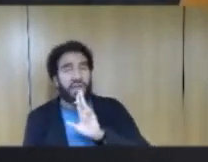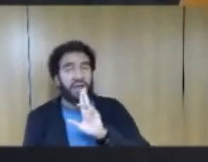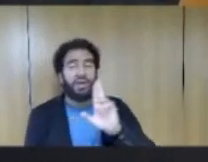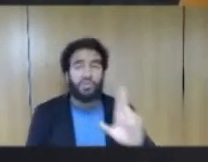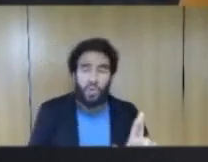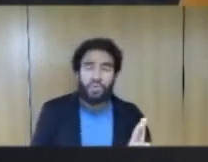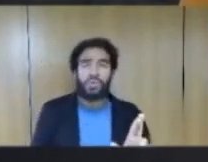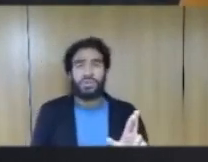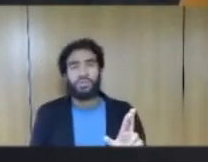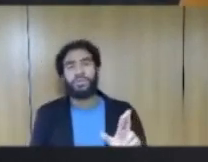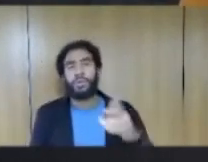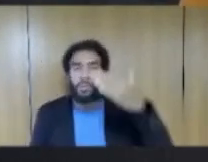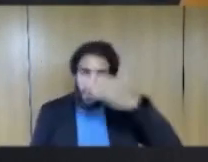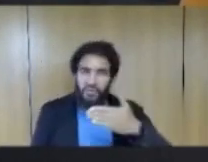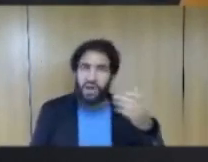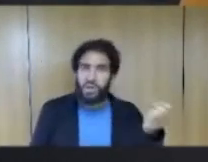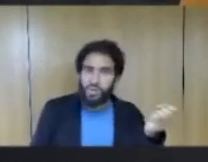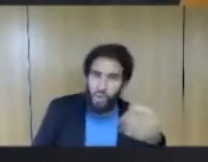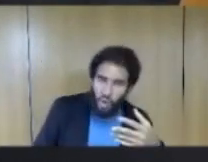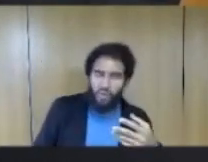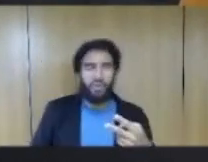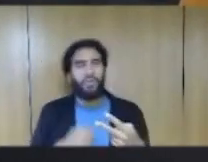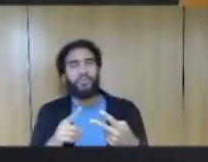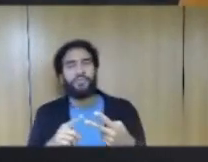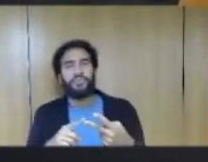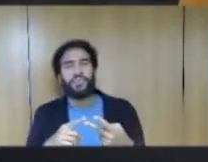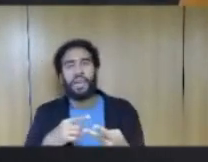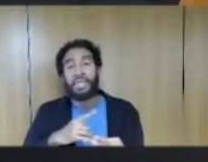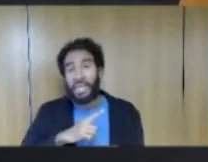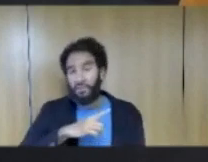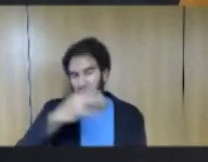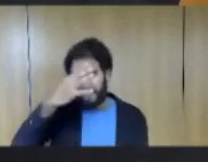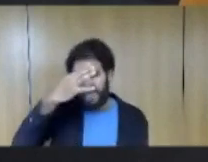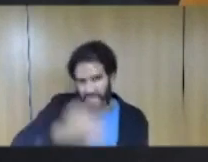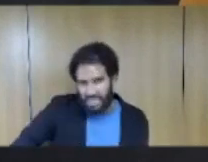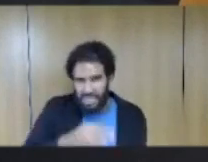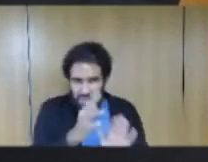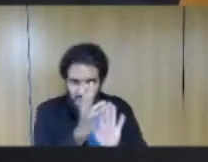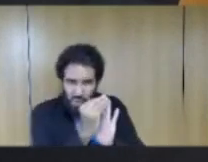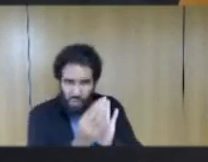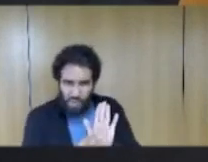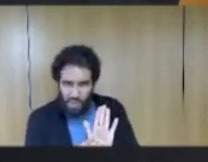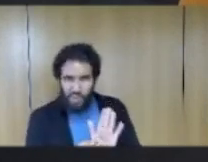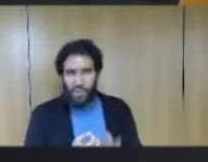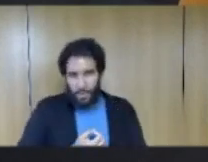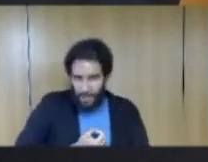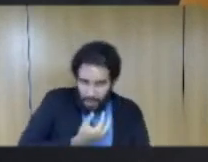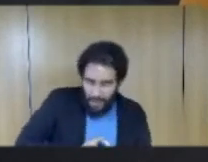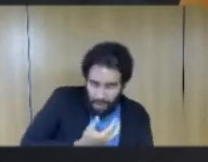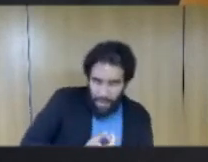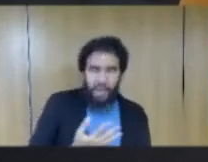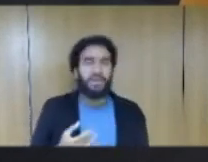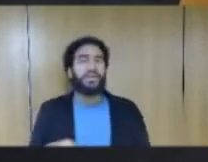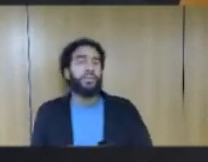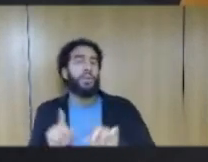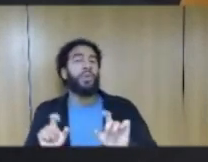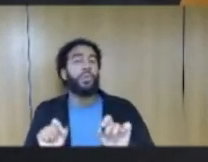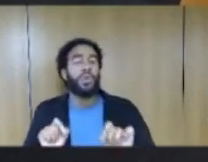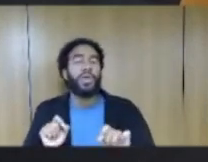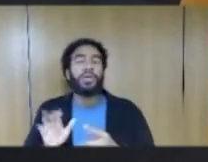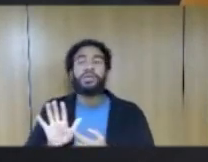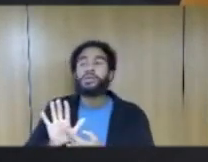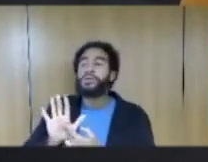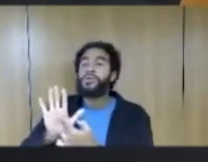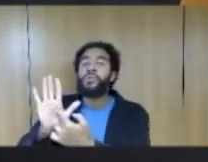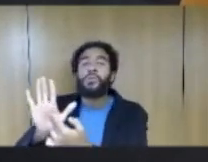de novas provas de corroboração de confirmação do conteúdo da delação e também da indicação